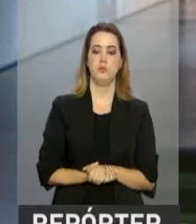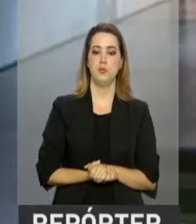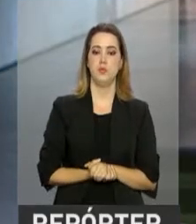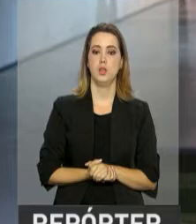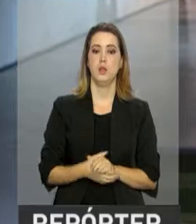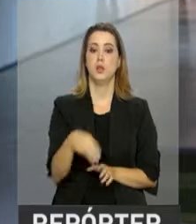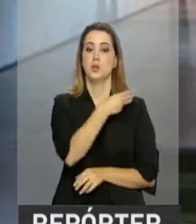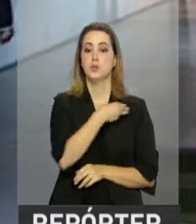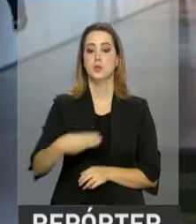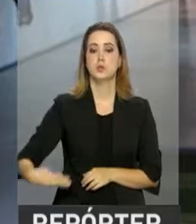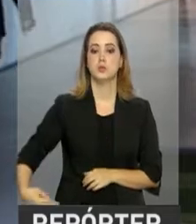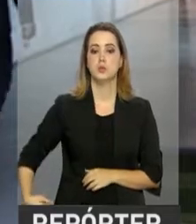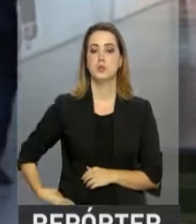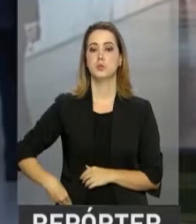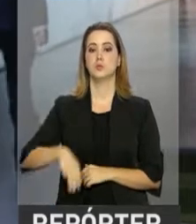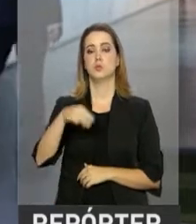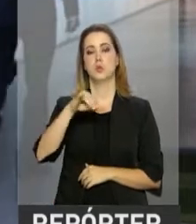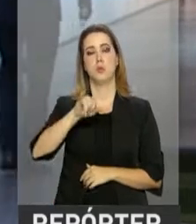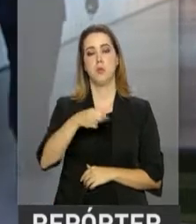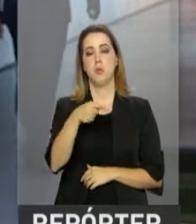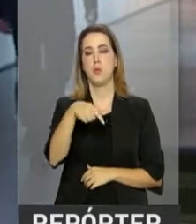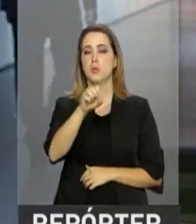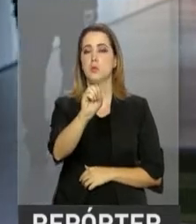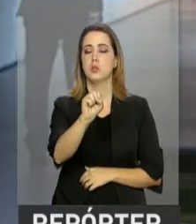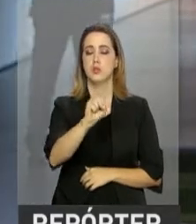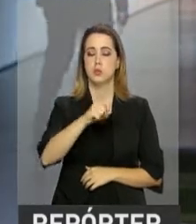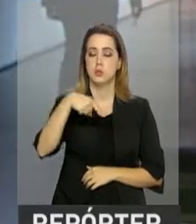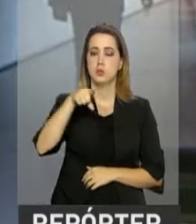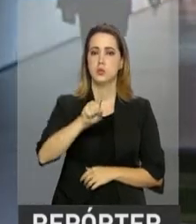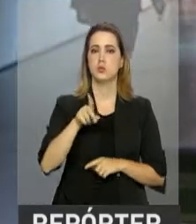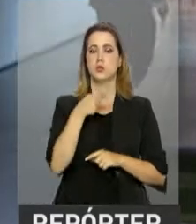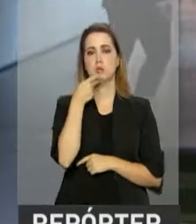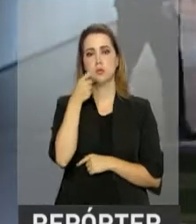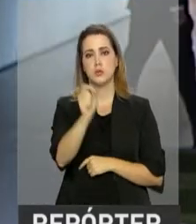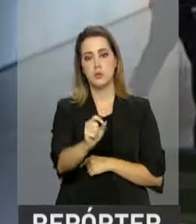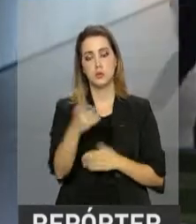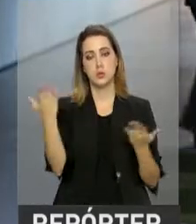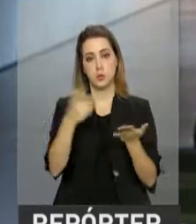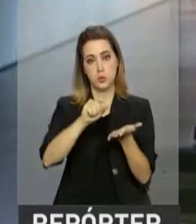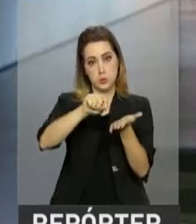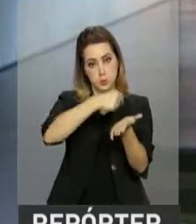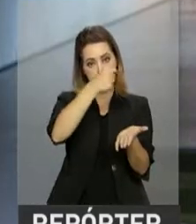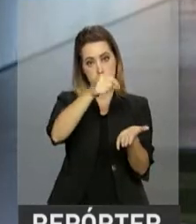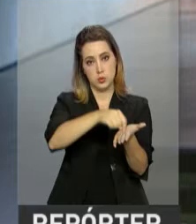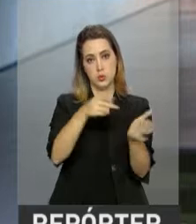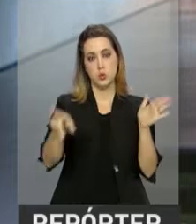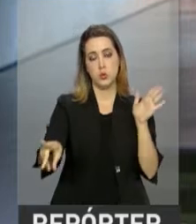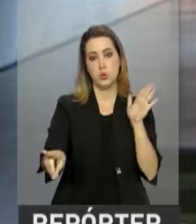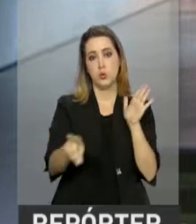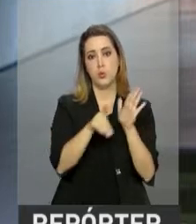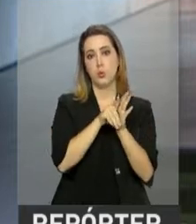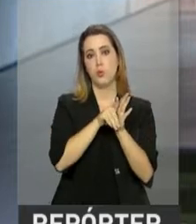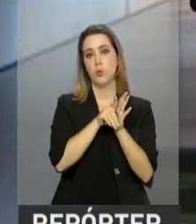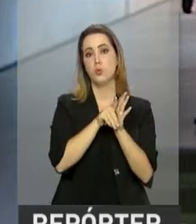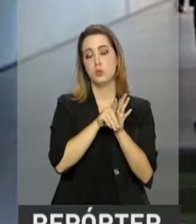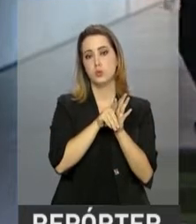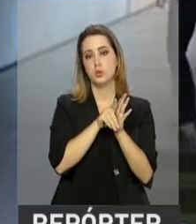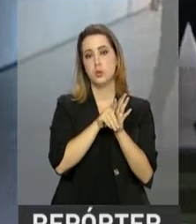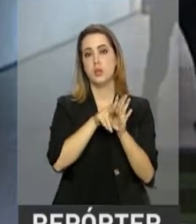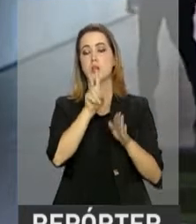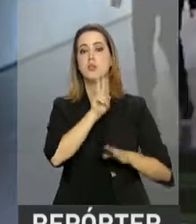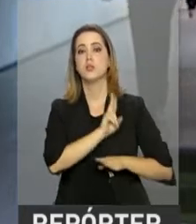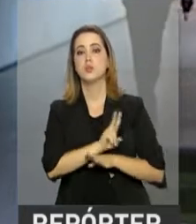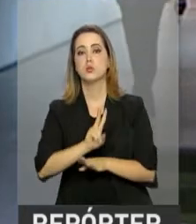das Relações Exteriores, José Serra, afirmou que o presidente Michel Temer assinou hoje o decreto contendo o Programa de